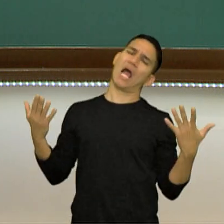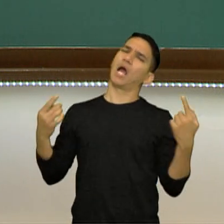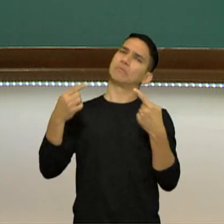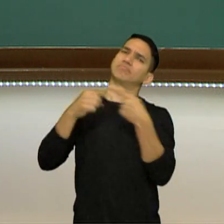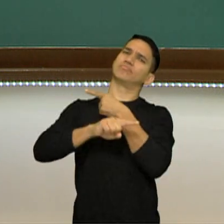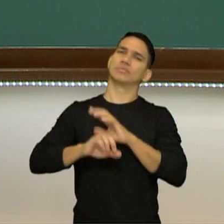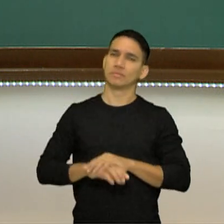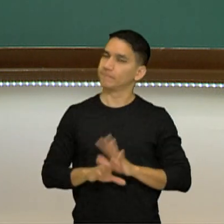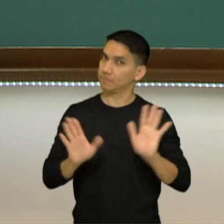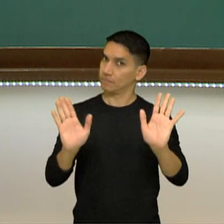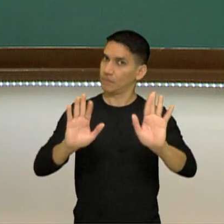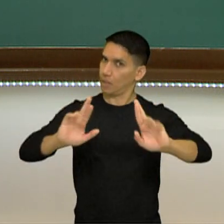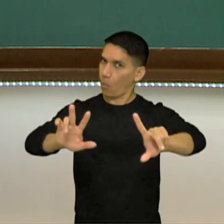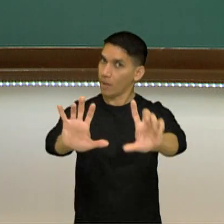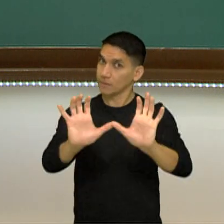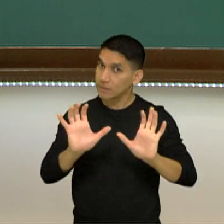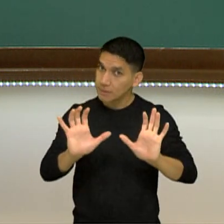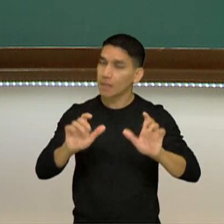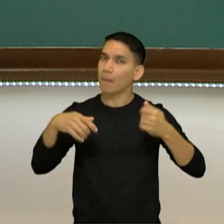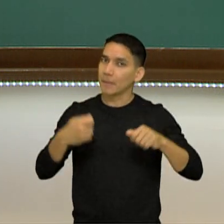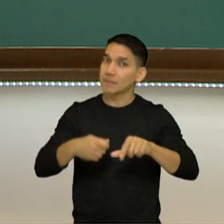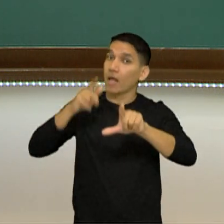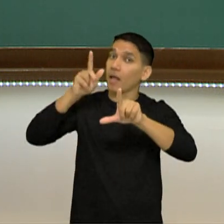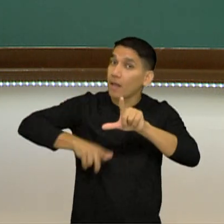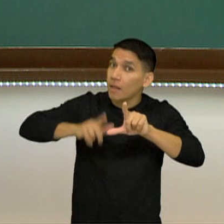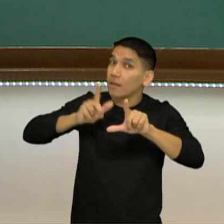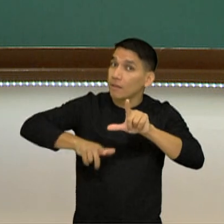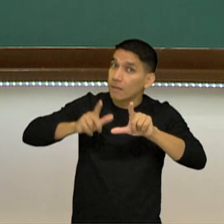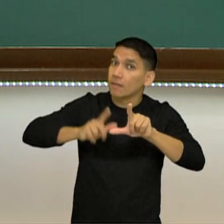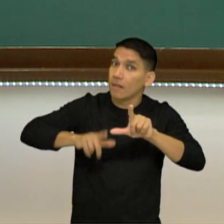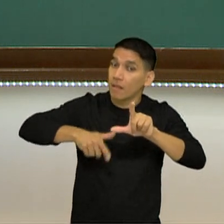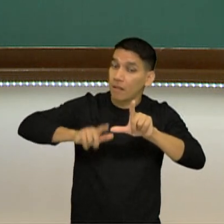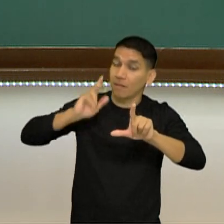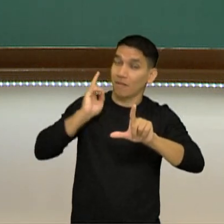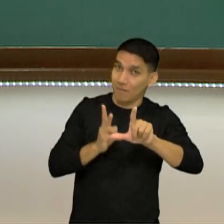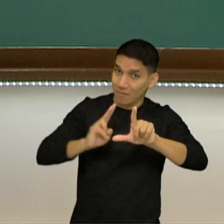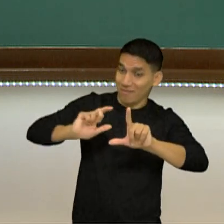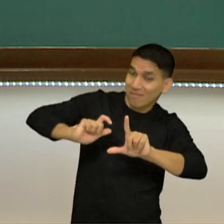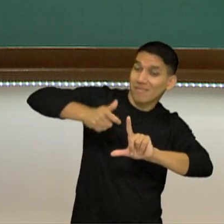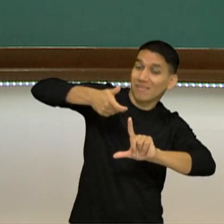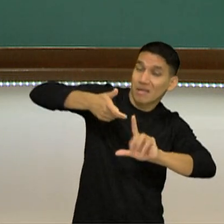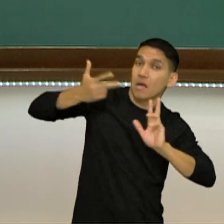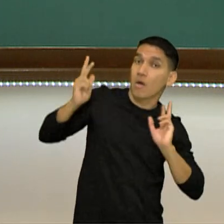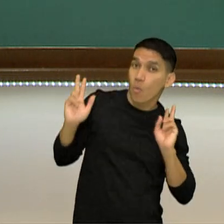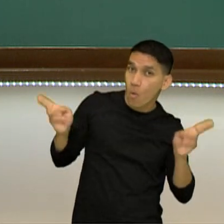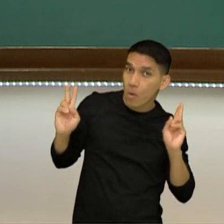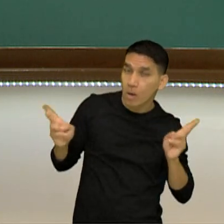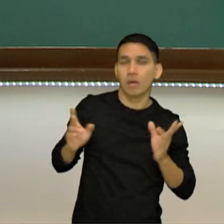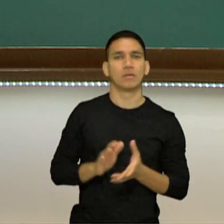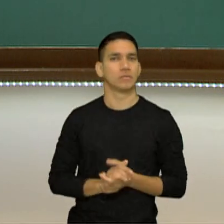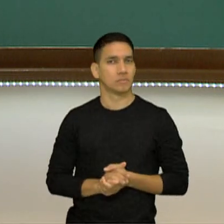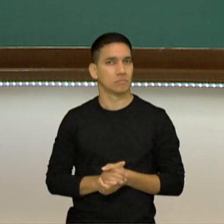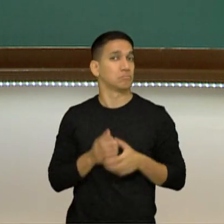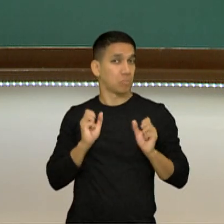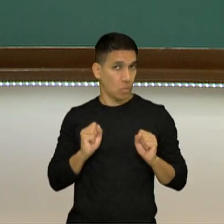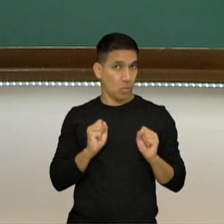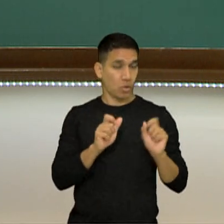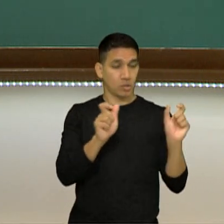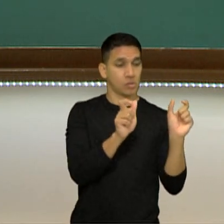não se altera. Então, se você tem as mesmíssimas letras, mas só com a ordem trocada e os mesmos